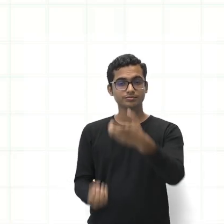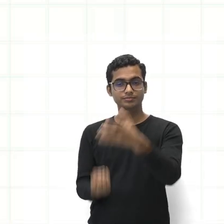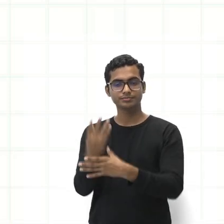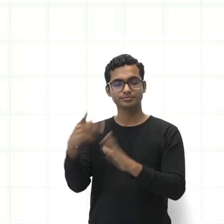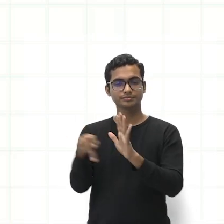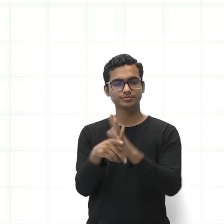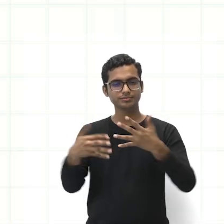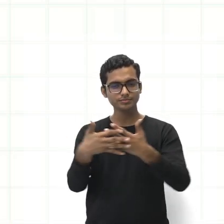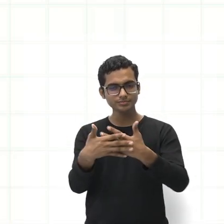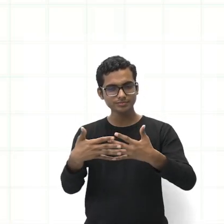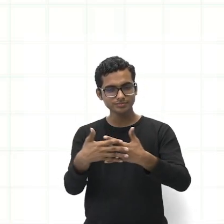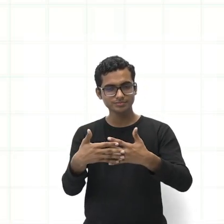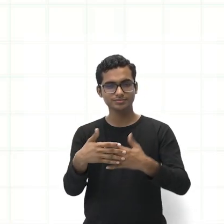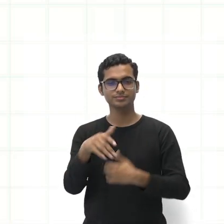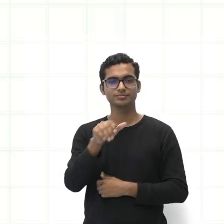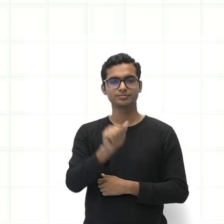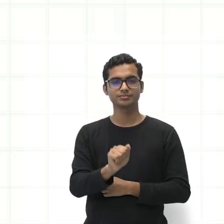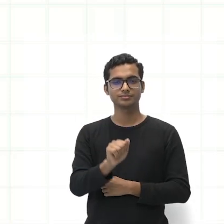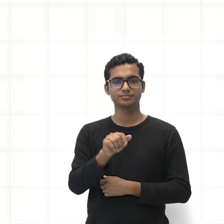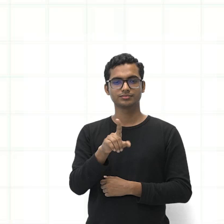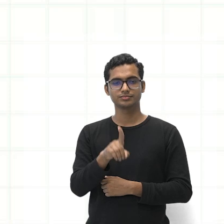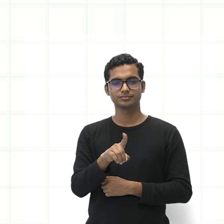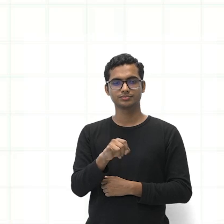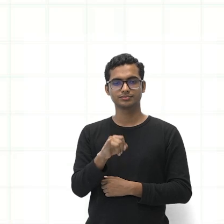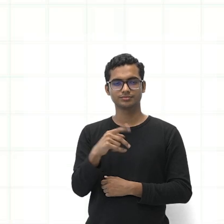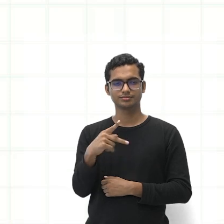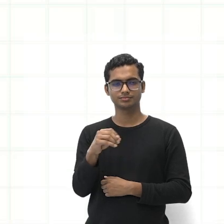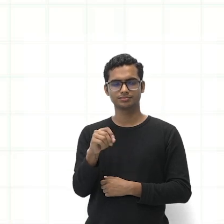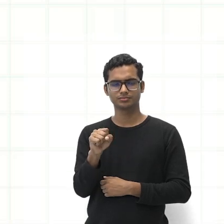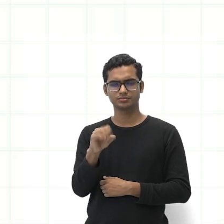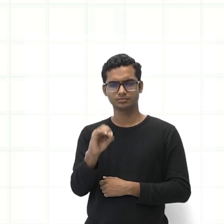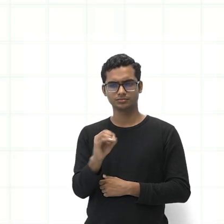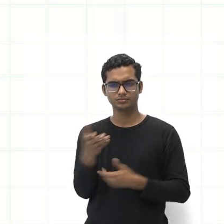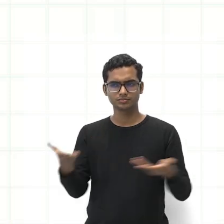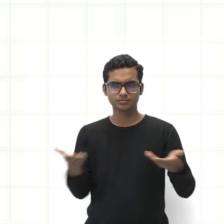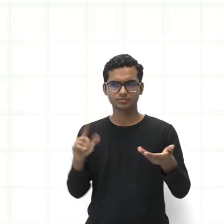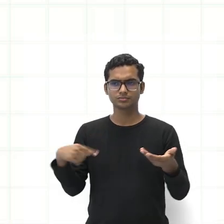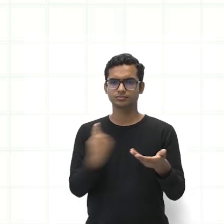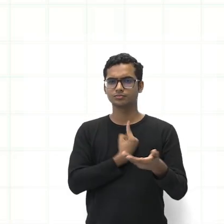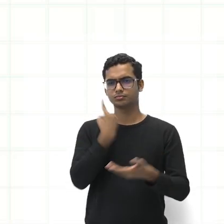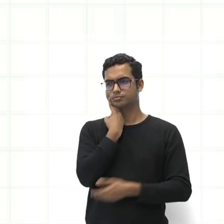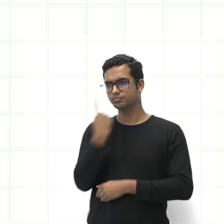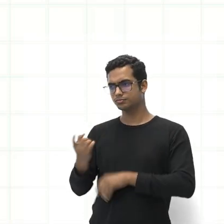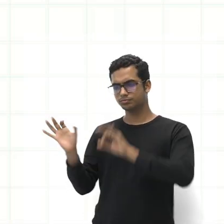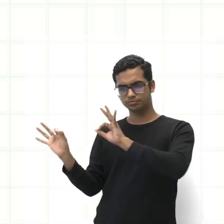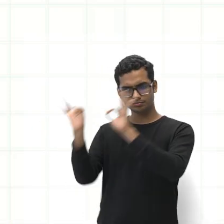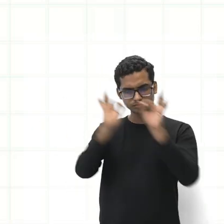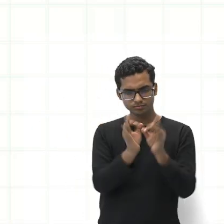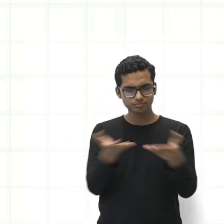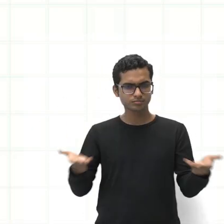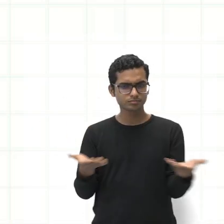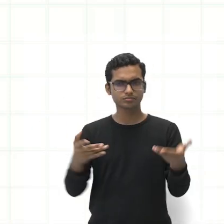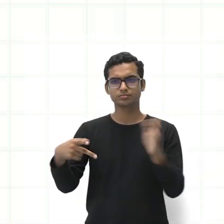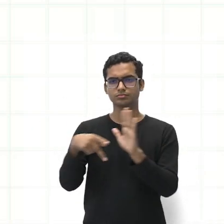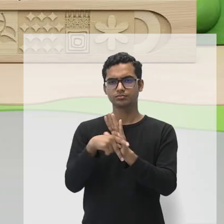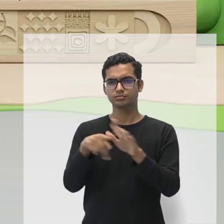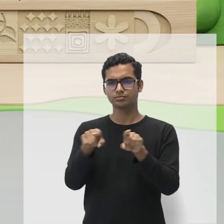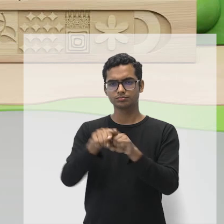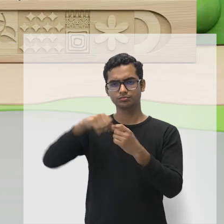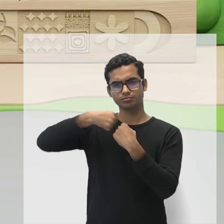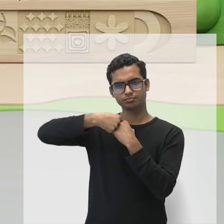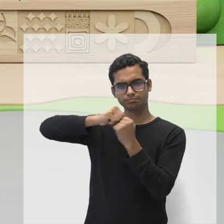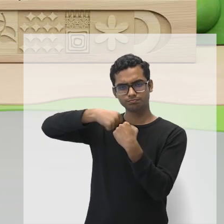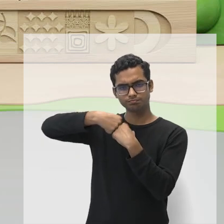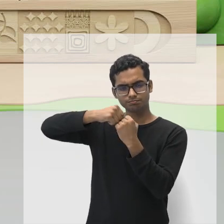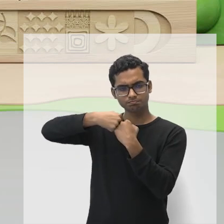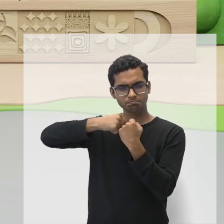tecido adiposo, certo? E agora vamos ver o nosso sistema